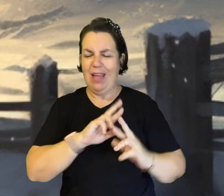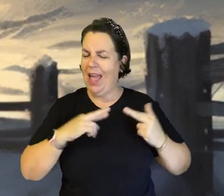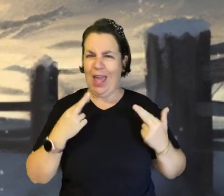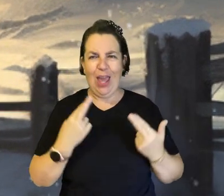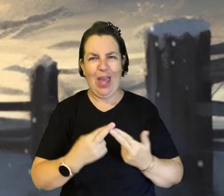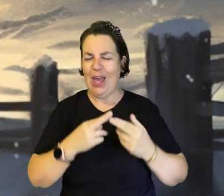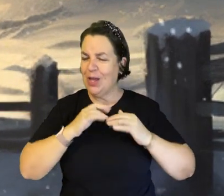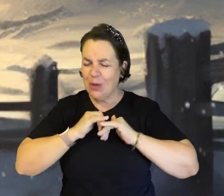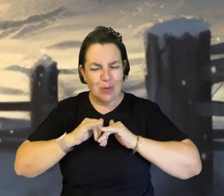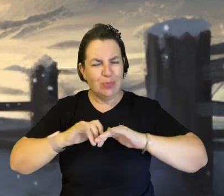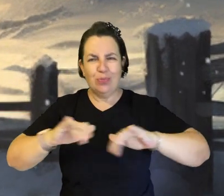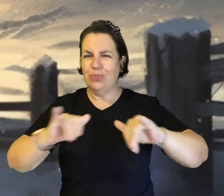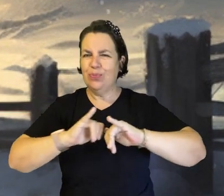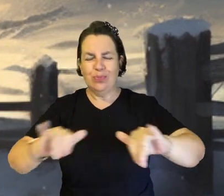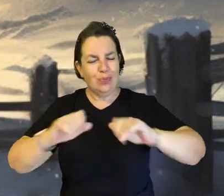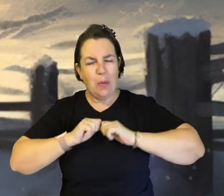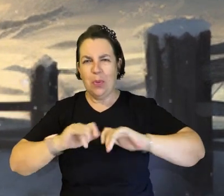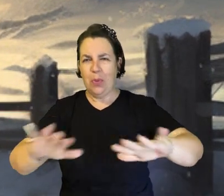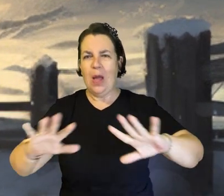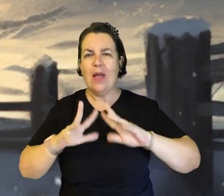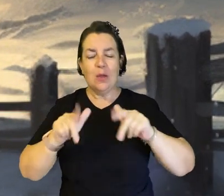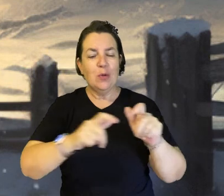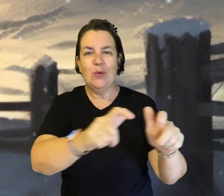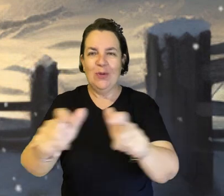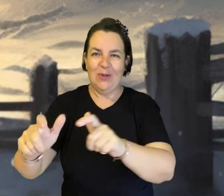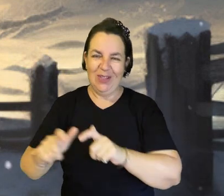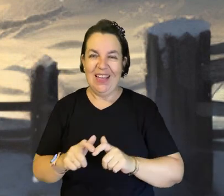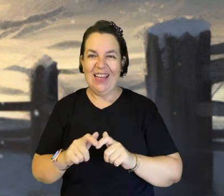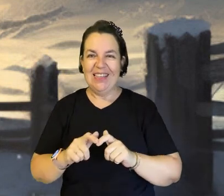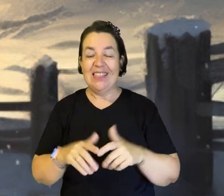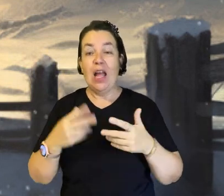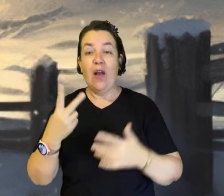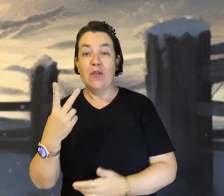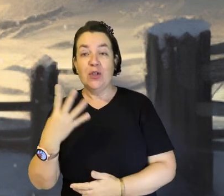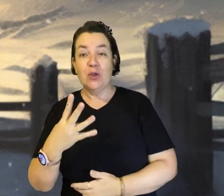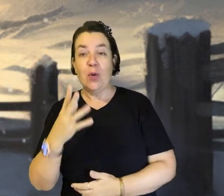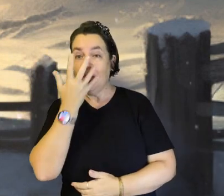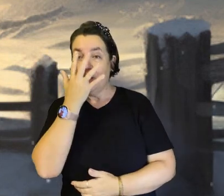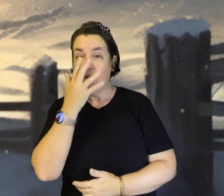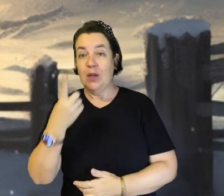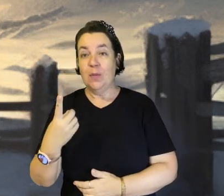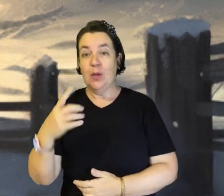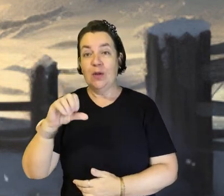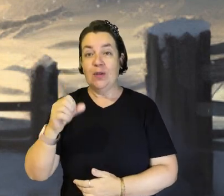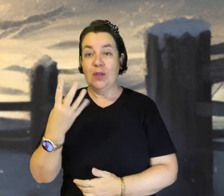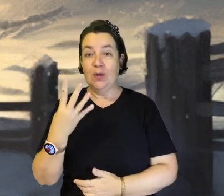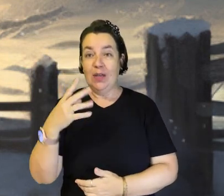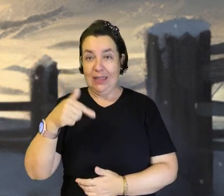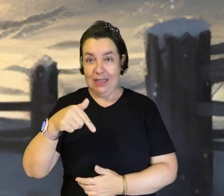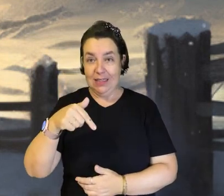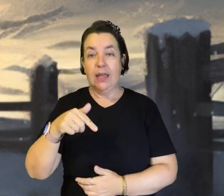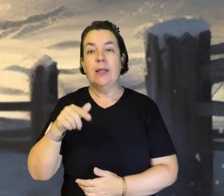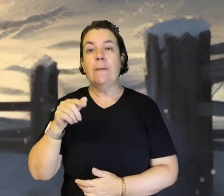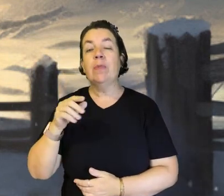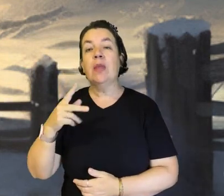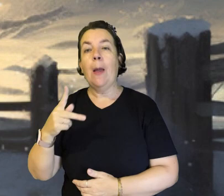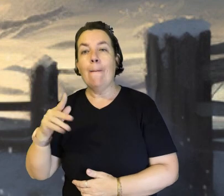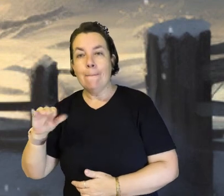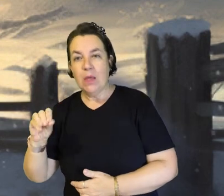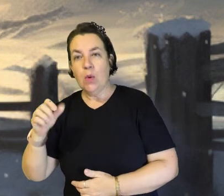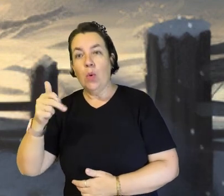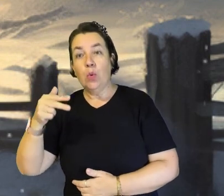Cristo, torná-lo conhecido, levá-lo a todos os lugares. Em 24 de fevereiro de 1947,